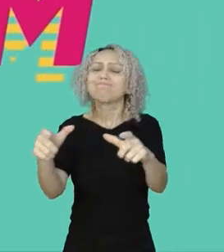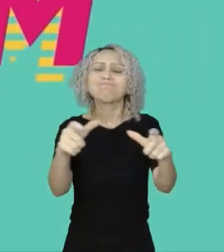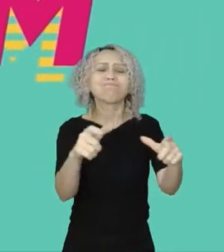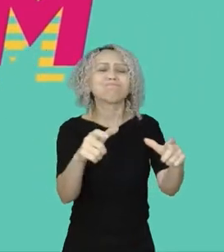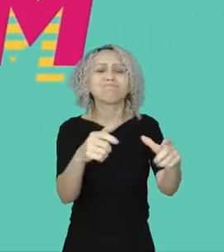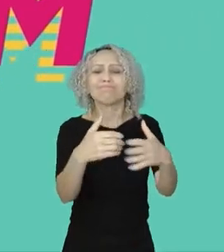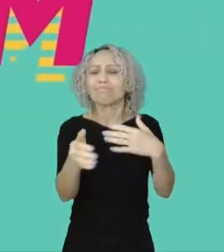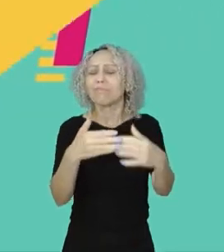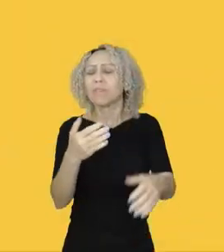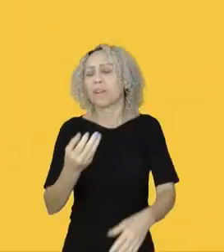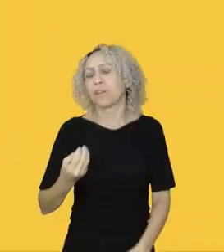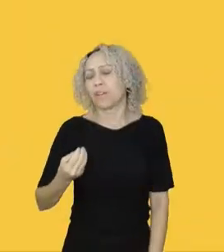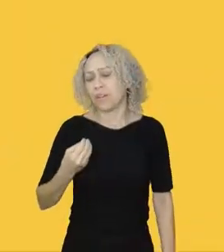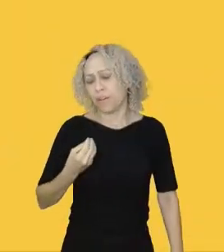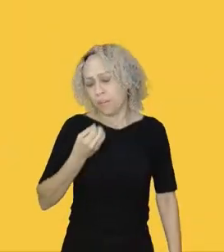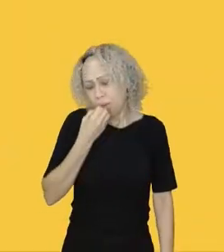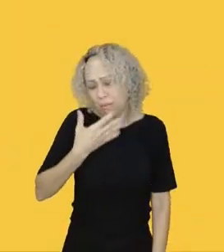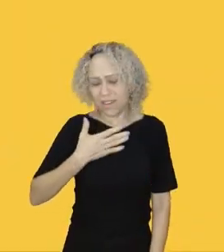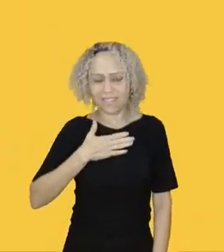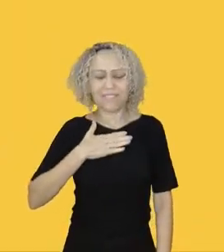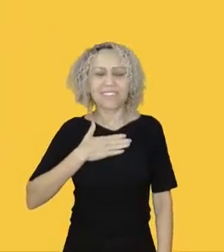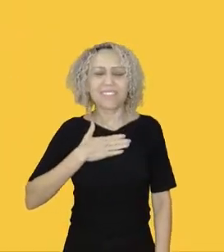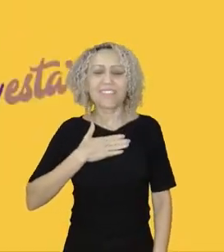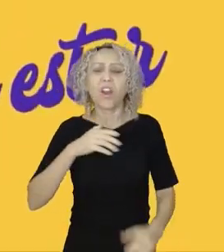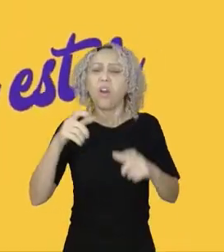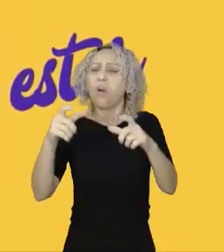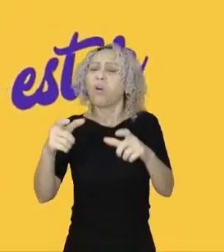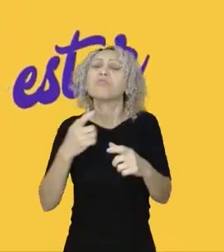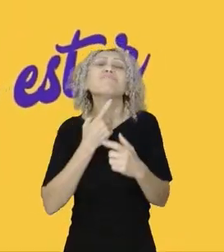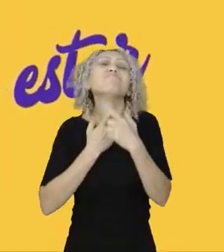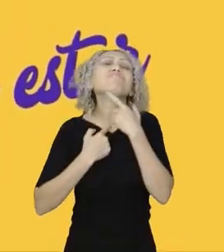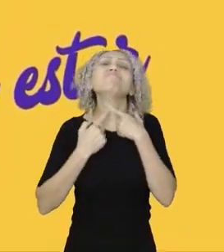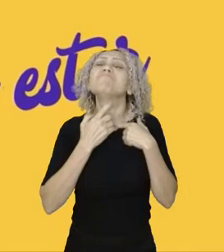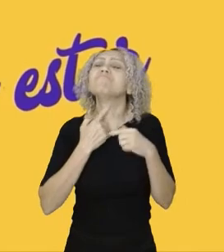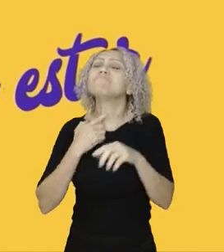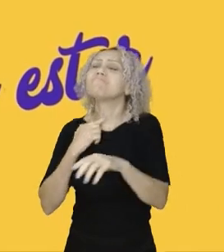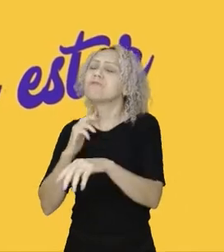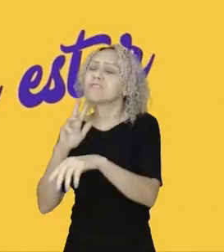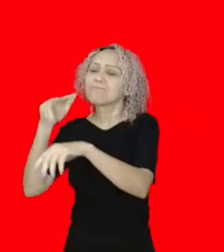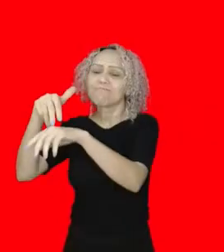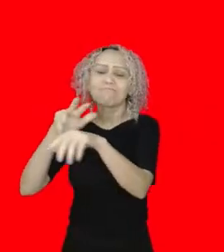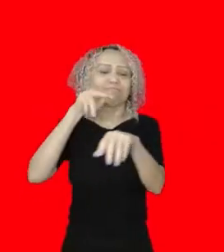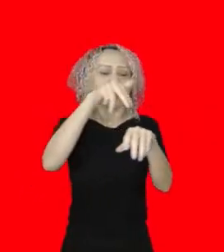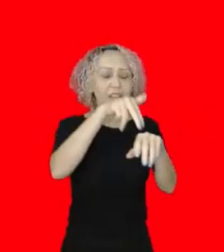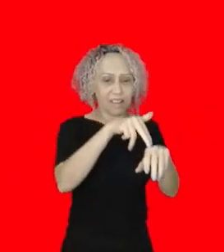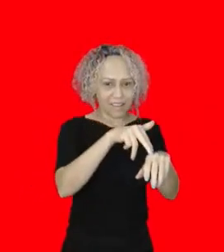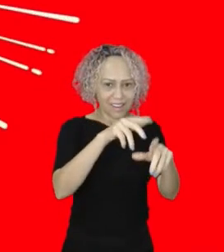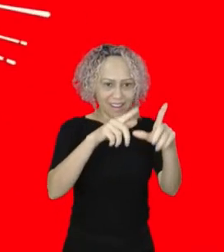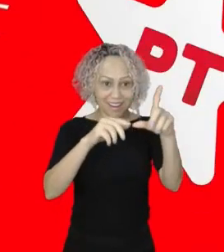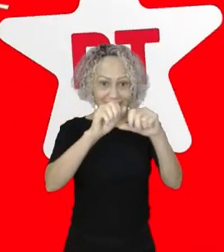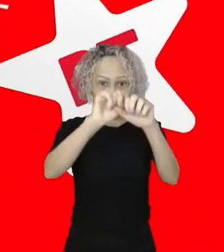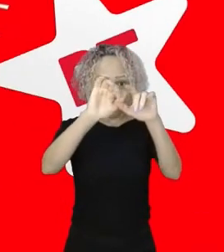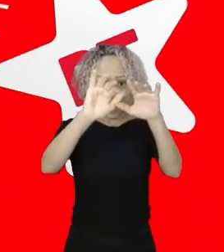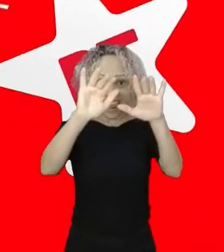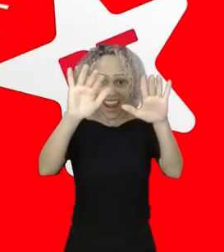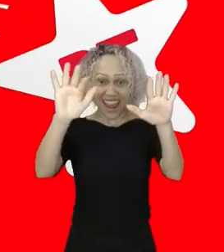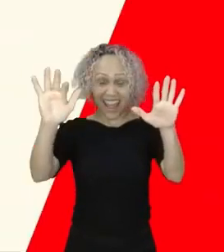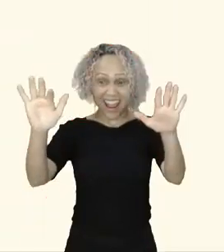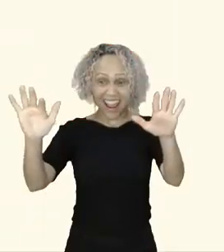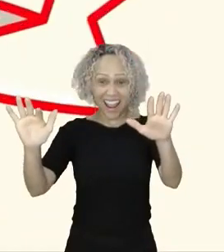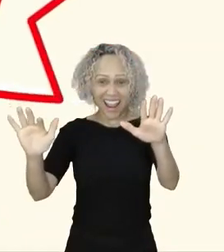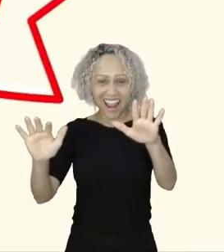lugar que é bom pra mim, é onde eu quiser estar. A estrela ainda